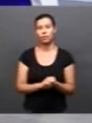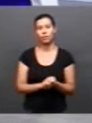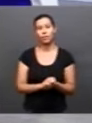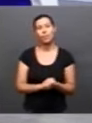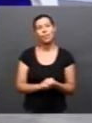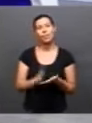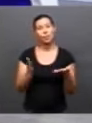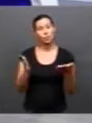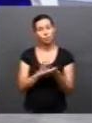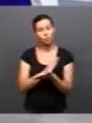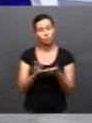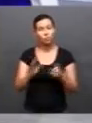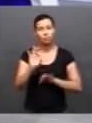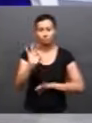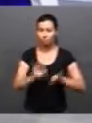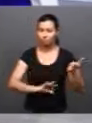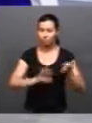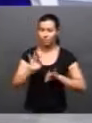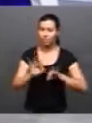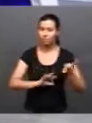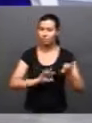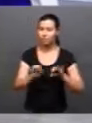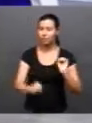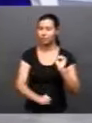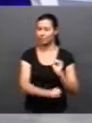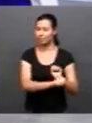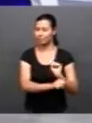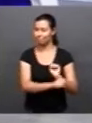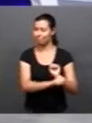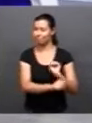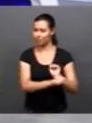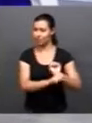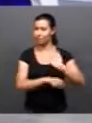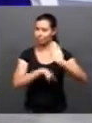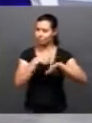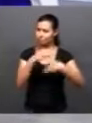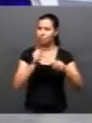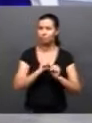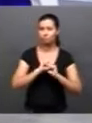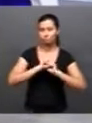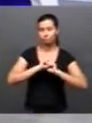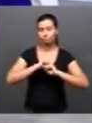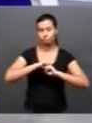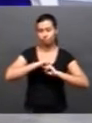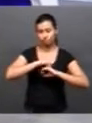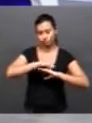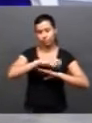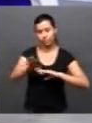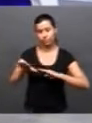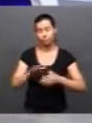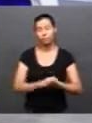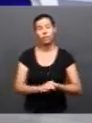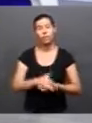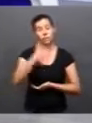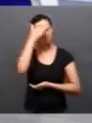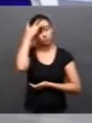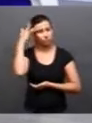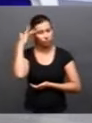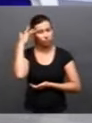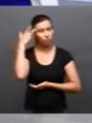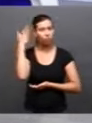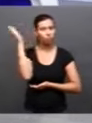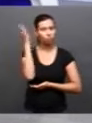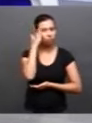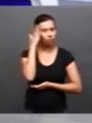hein? Exatamente. Está hibernando para explodir. Uhum. Renata, as pessoas têm noção, elas entendem